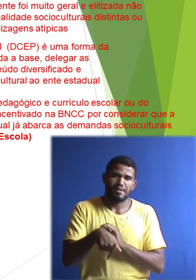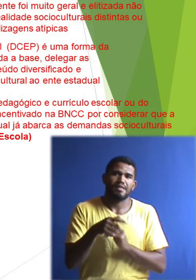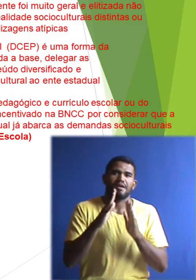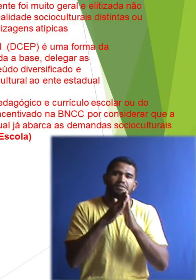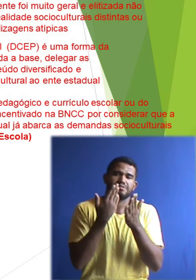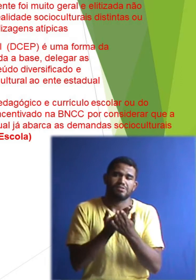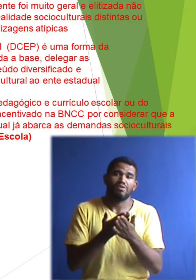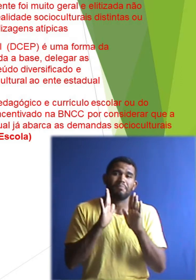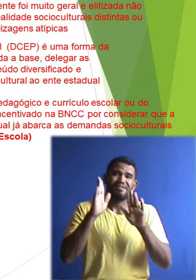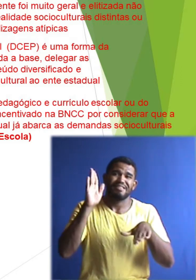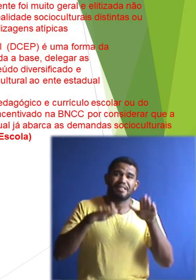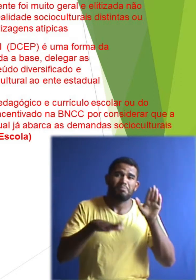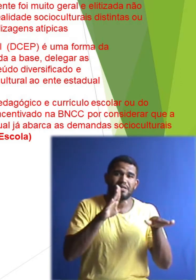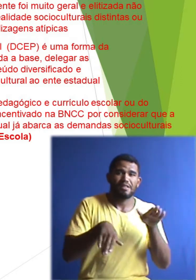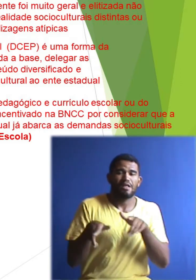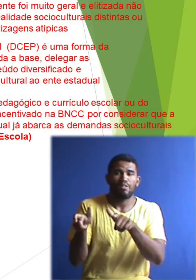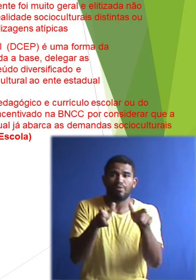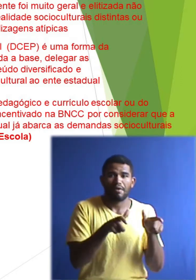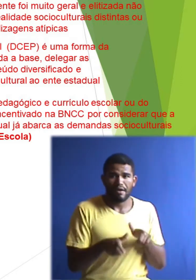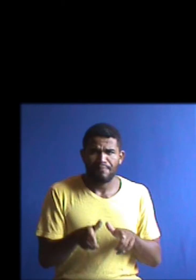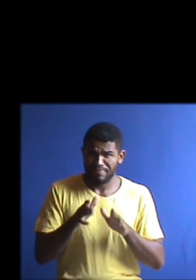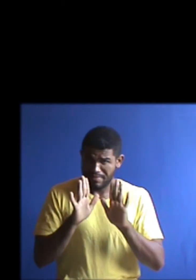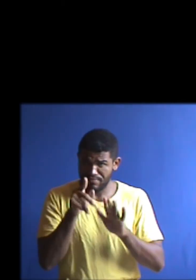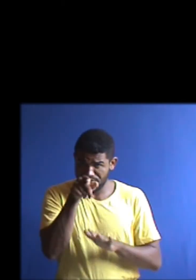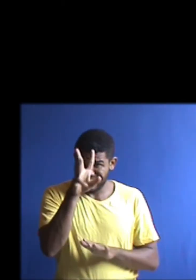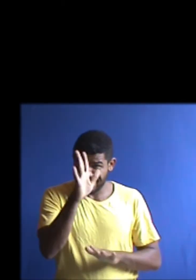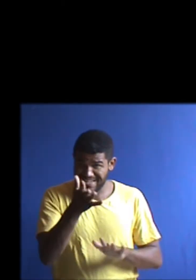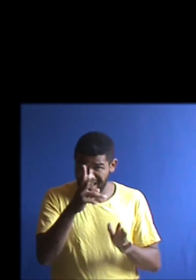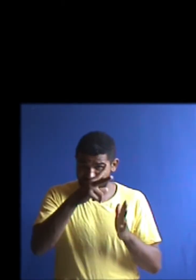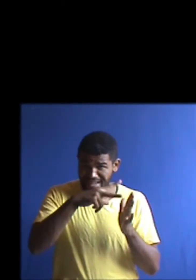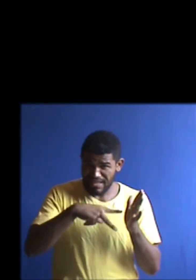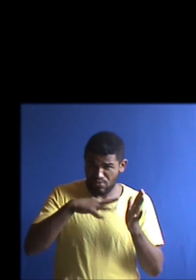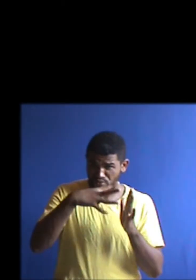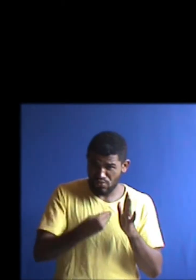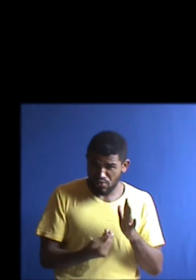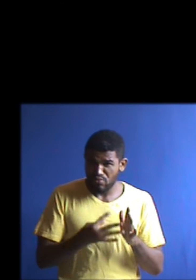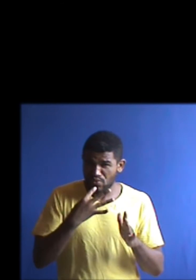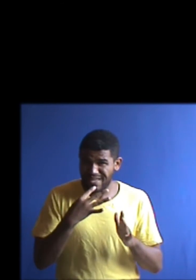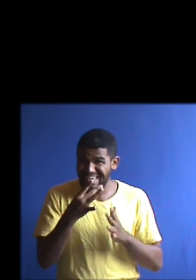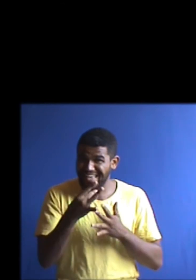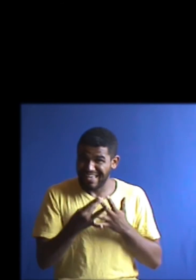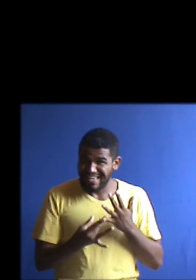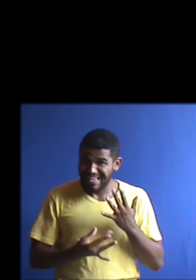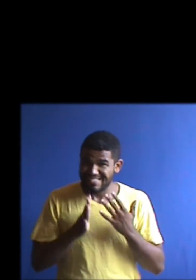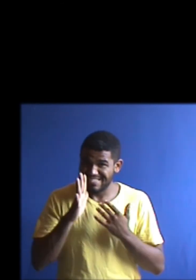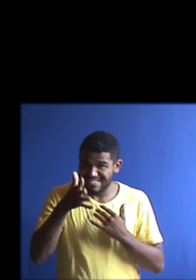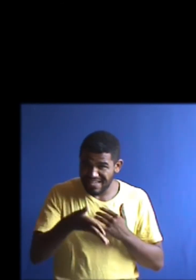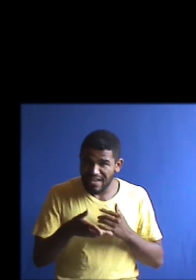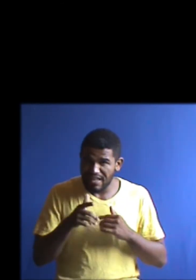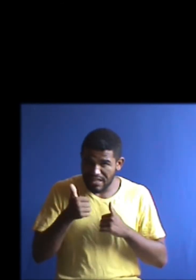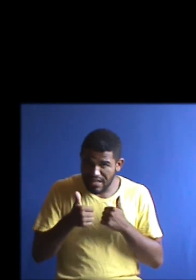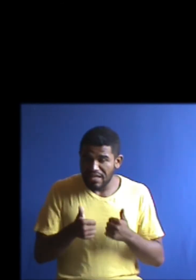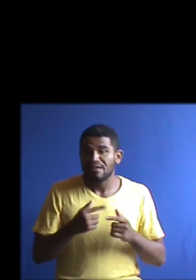organização de cada local. Vocês já leram esses documentos? Estão em posse deles? Porque normalmente,